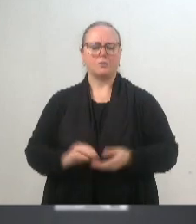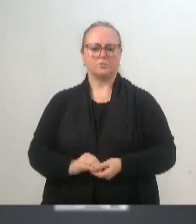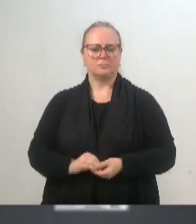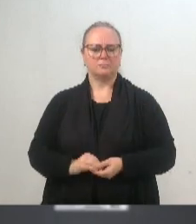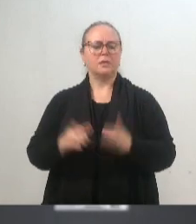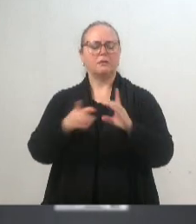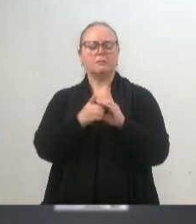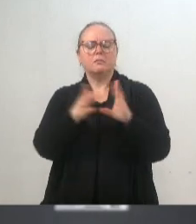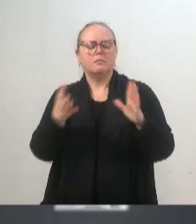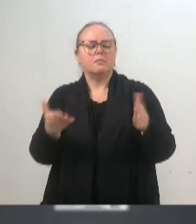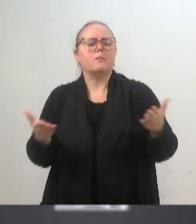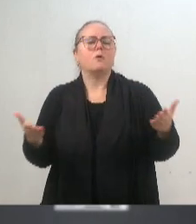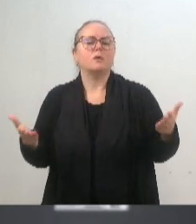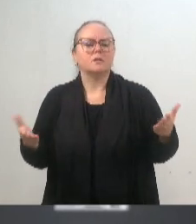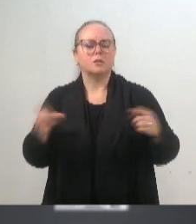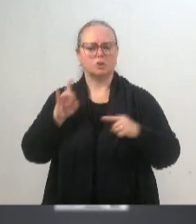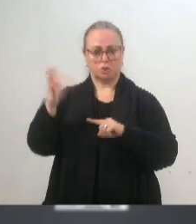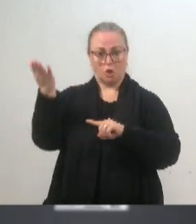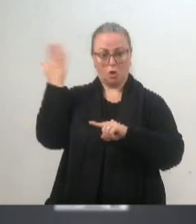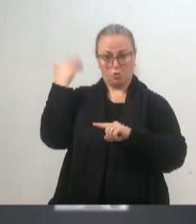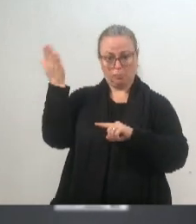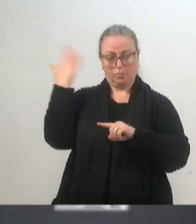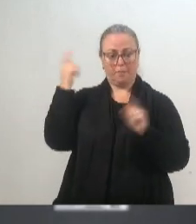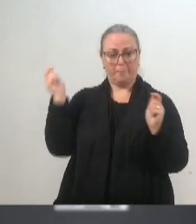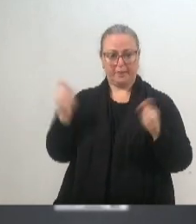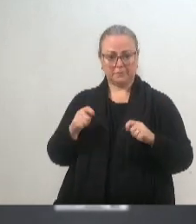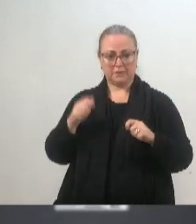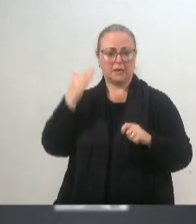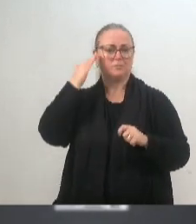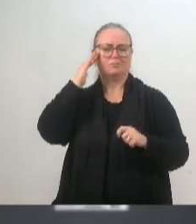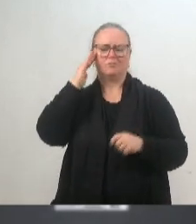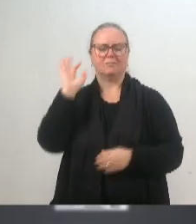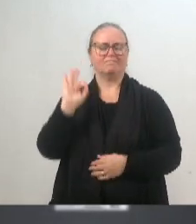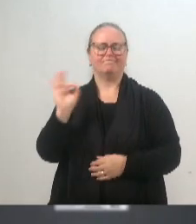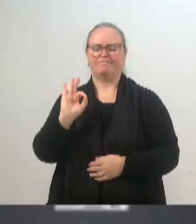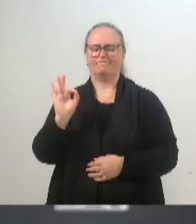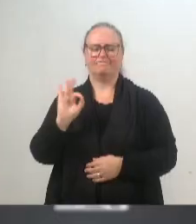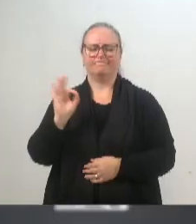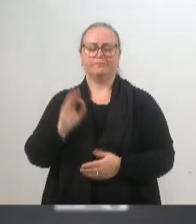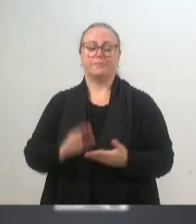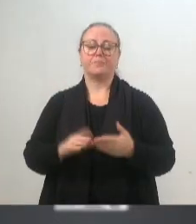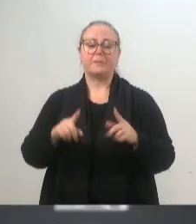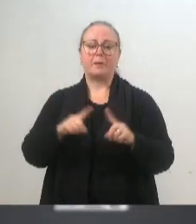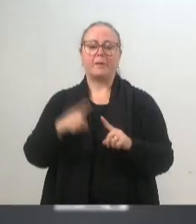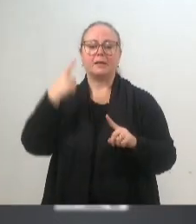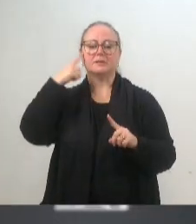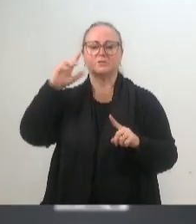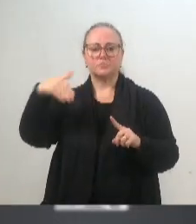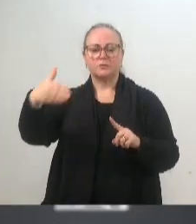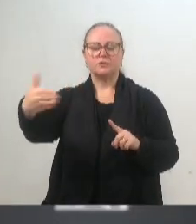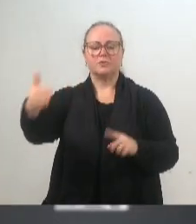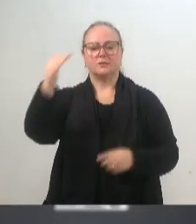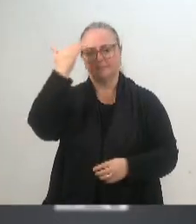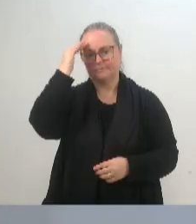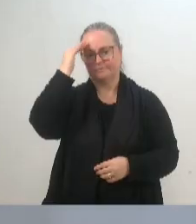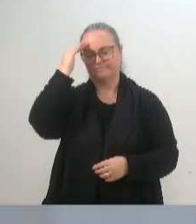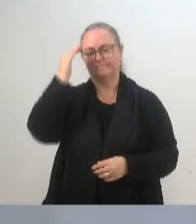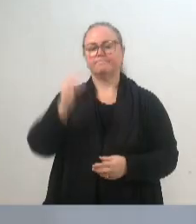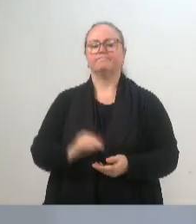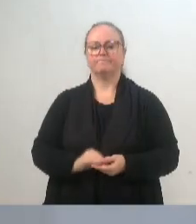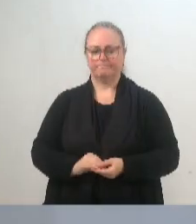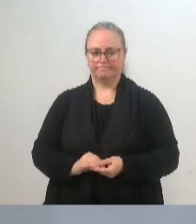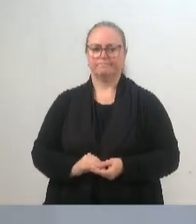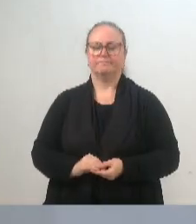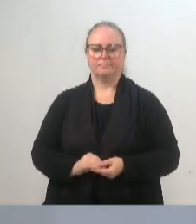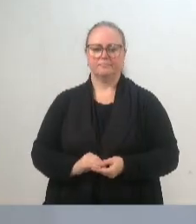democracia? Cadê? Ou ficou no passado? Não entendo, mas quem sabe um dia a gente vai poder entender. Presidente, o